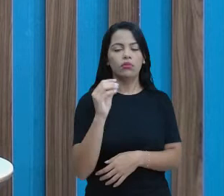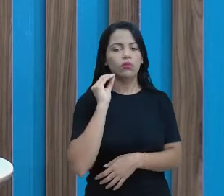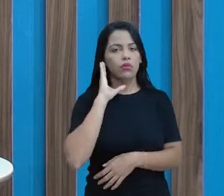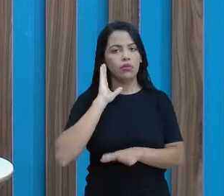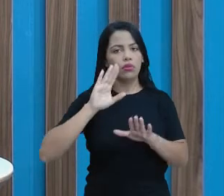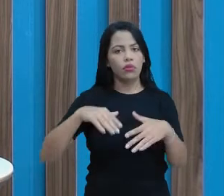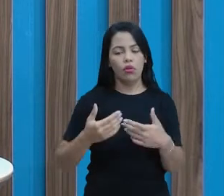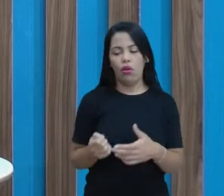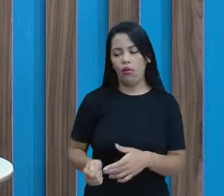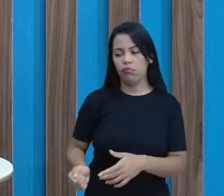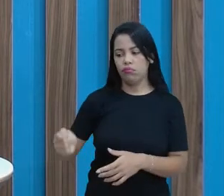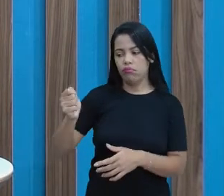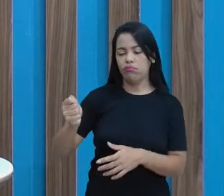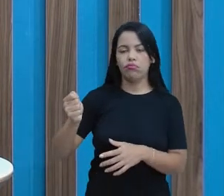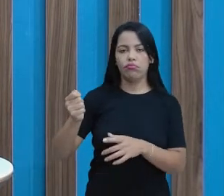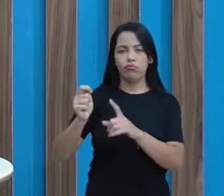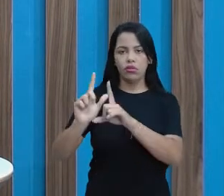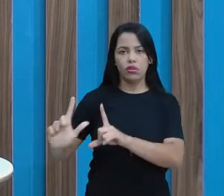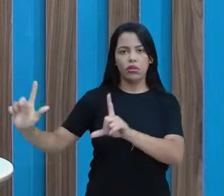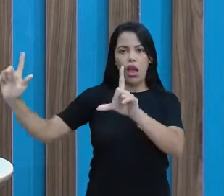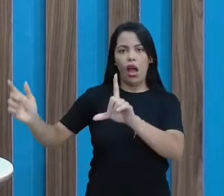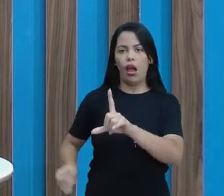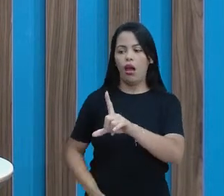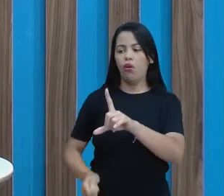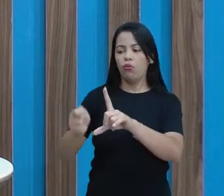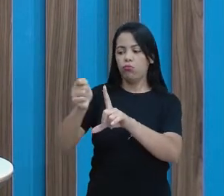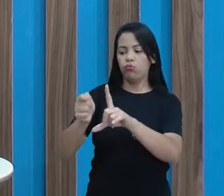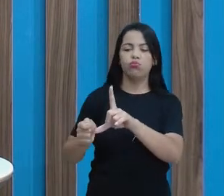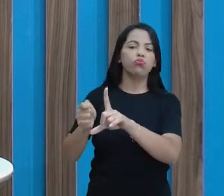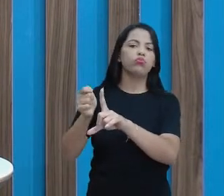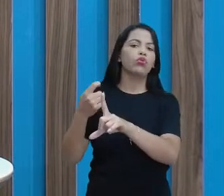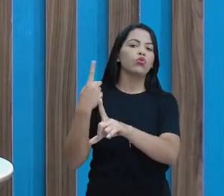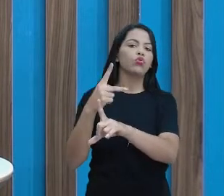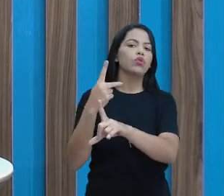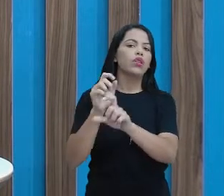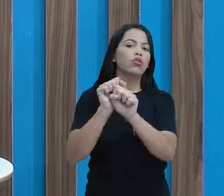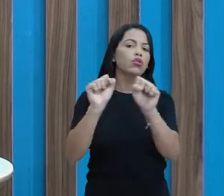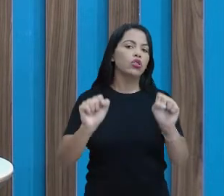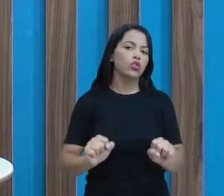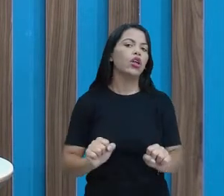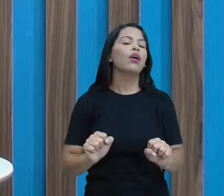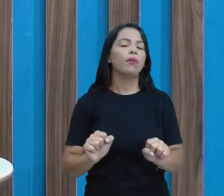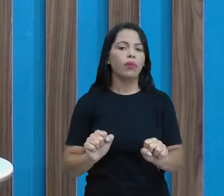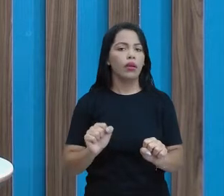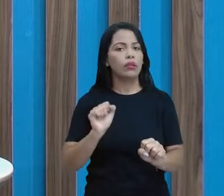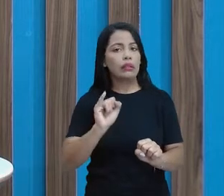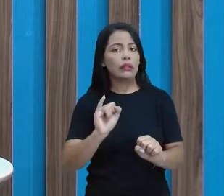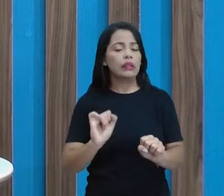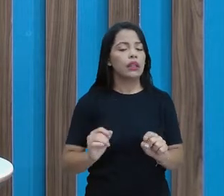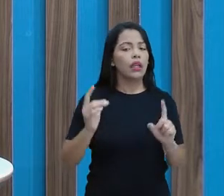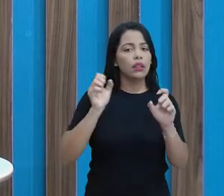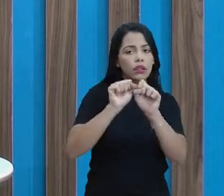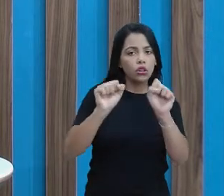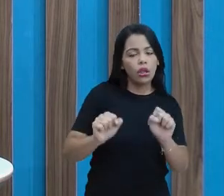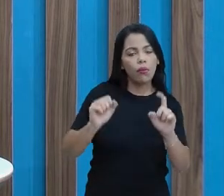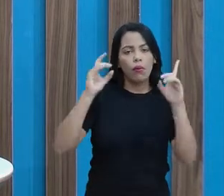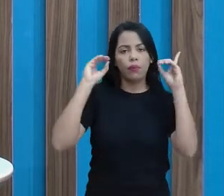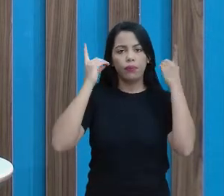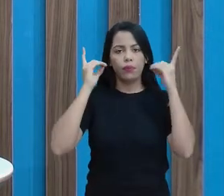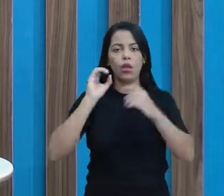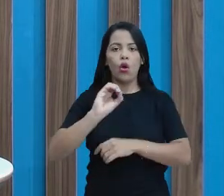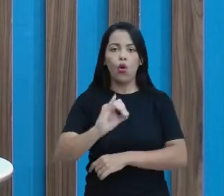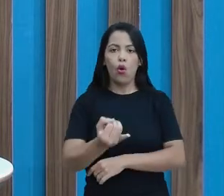vai direcionar a câmera do seu celular para o QR Code do seu sistema operacional, seja ele Android